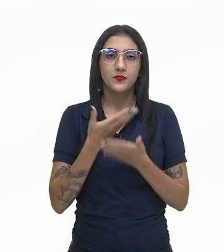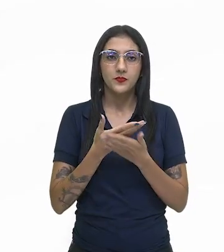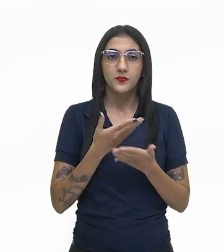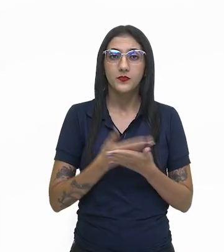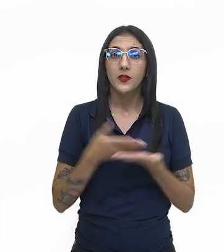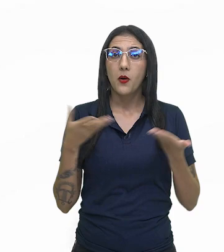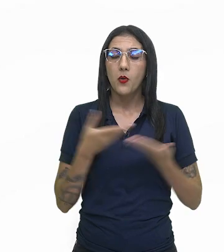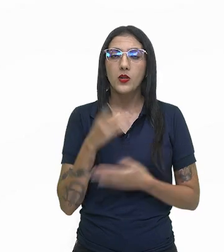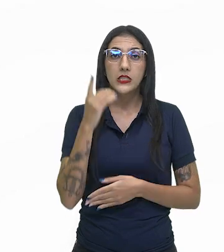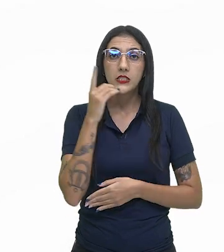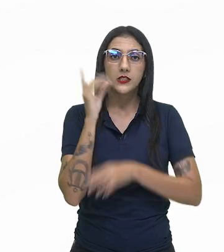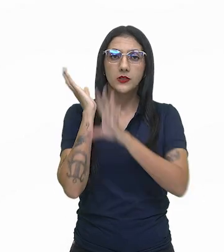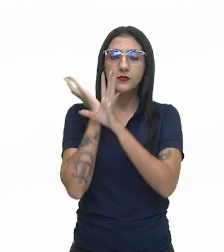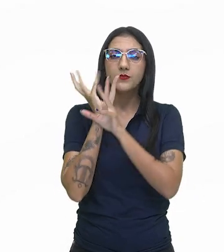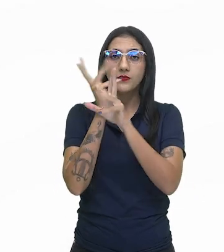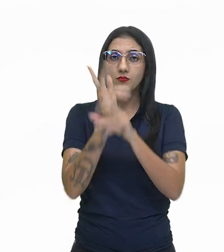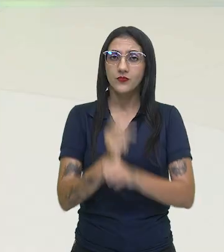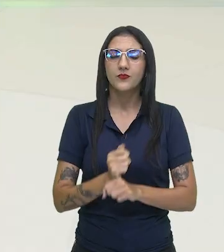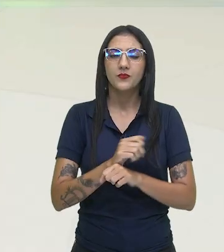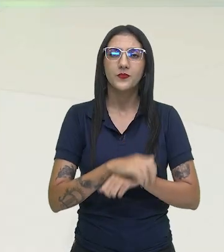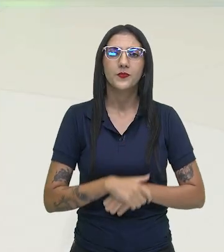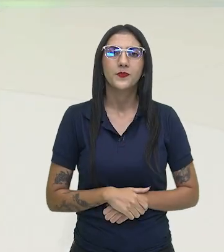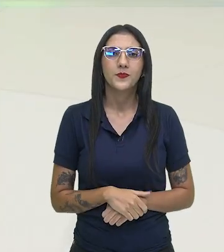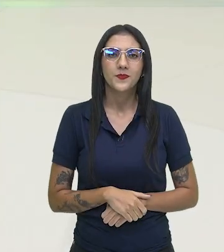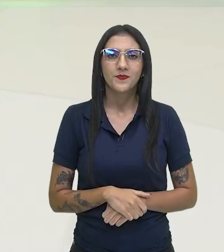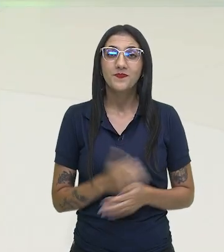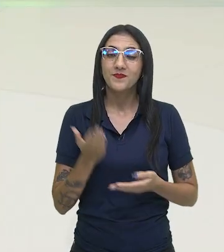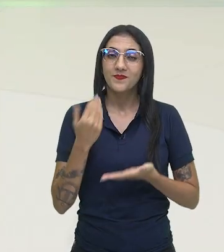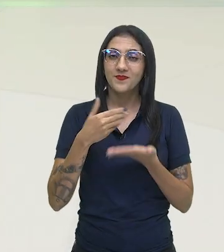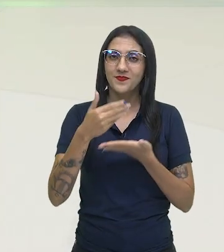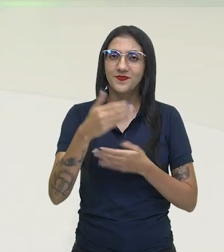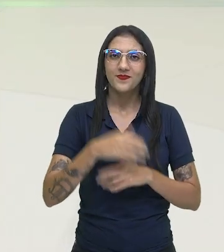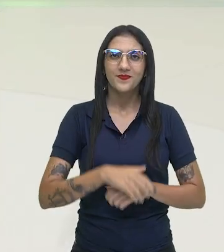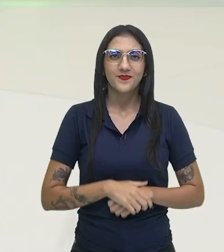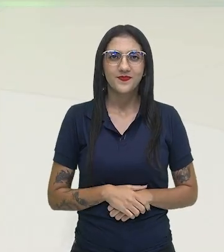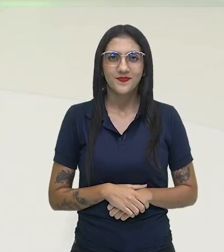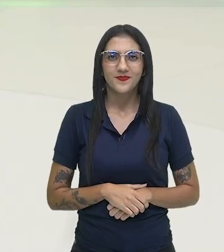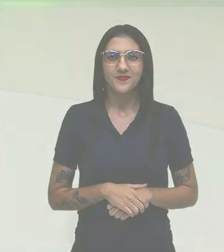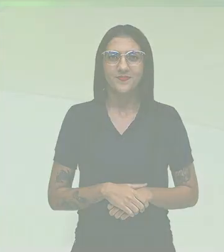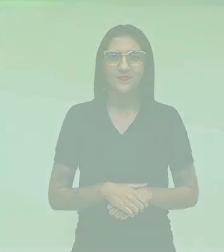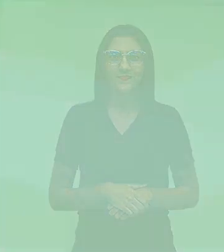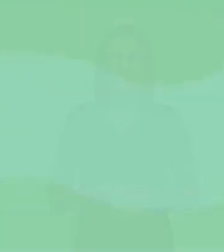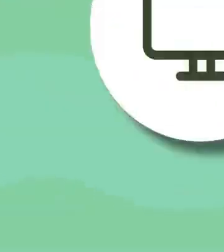é a revisão e avaliação. E vamos à nossa revisão.